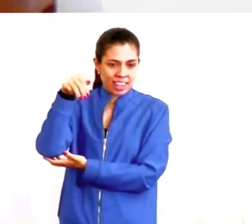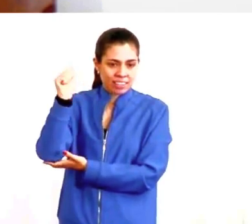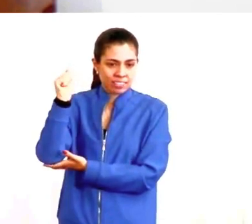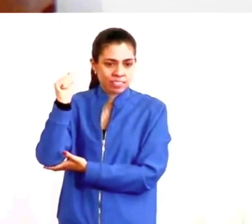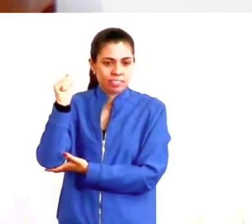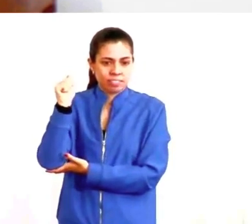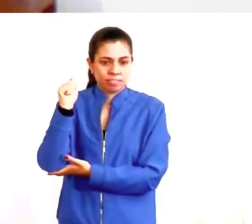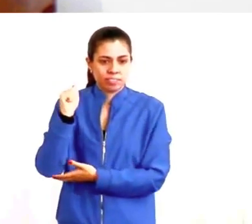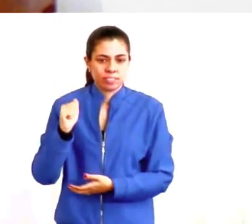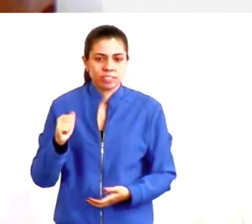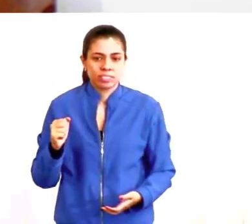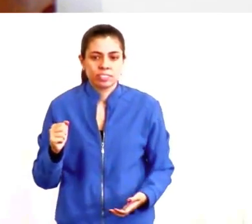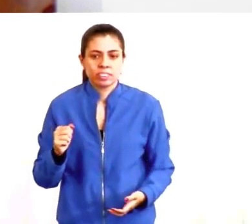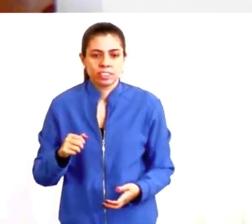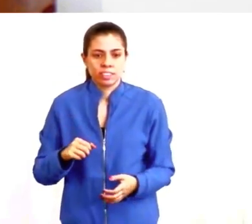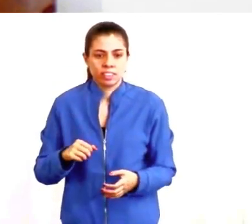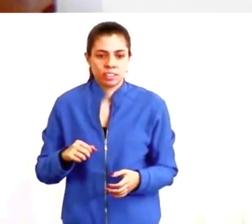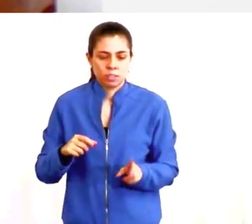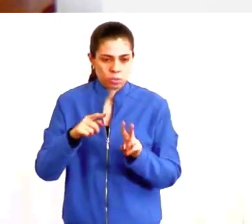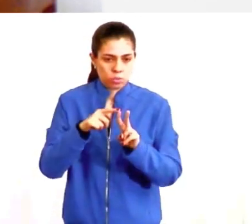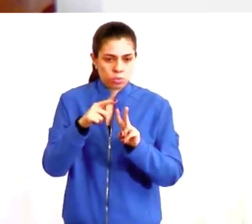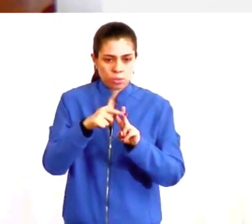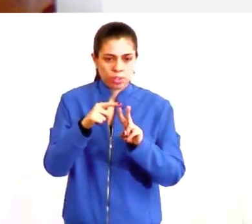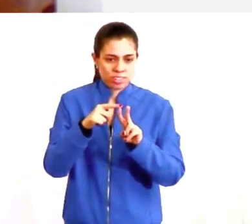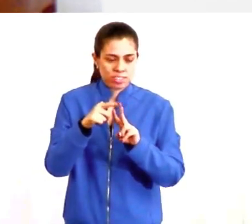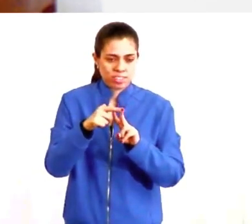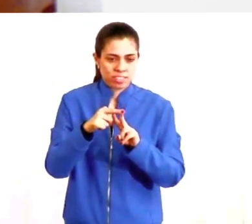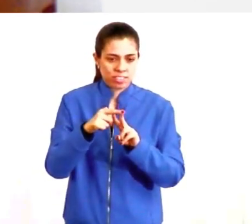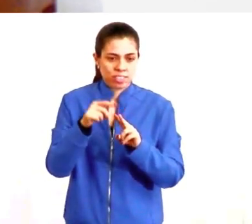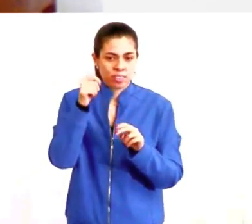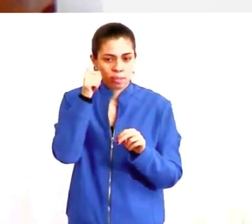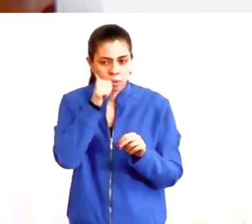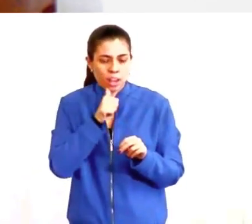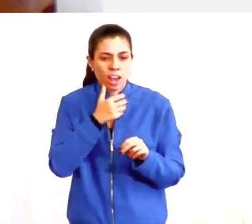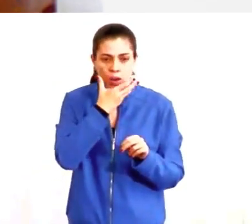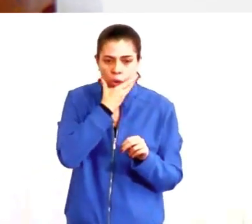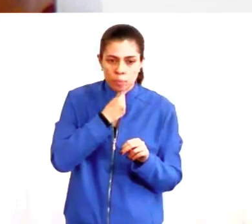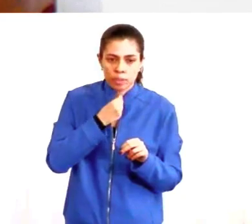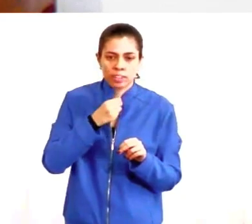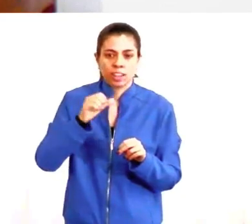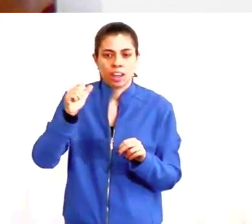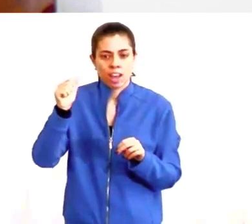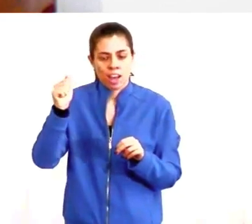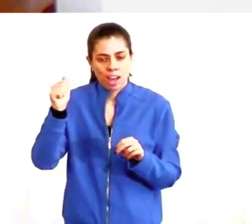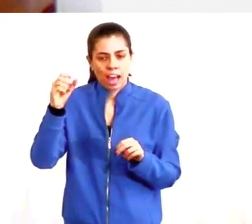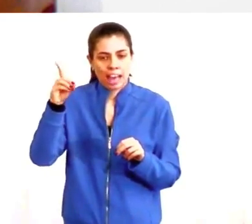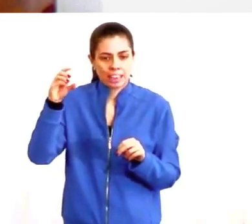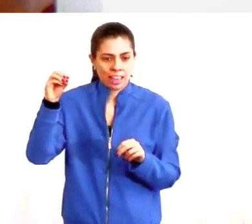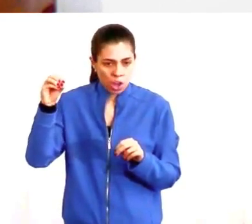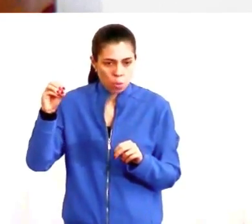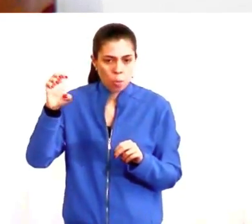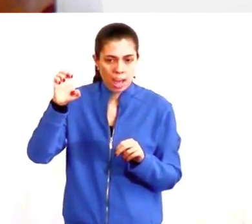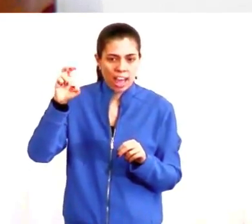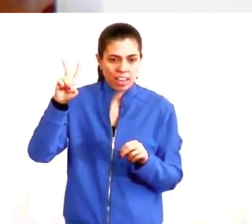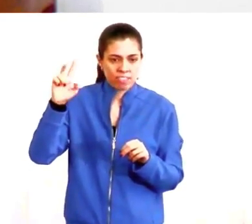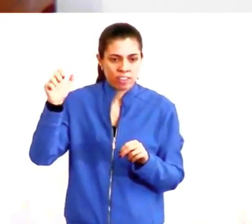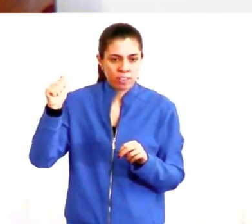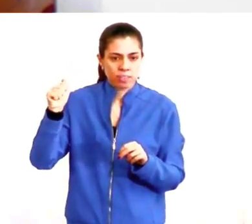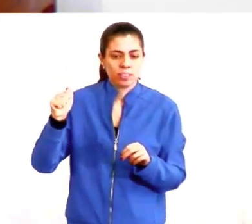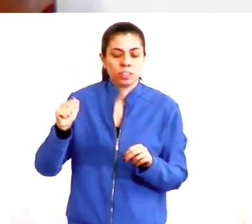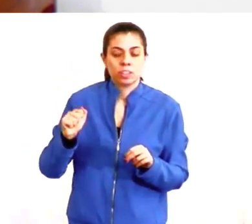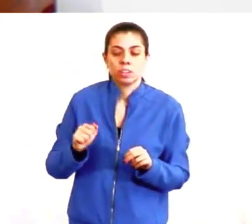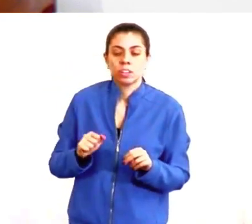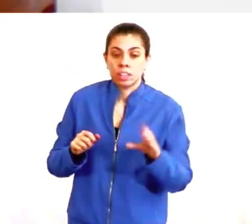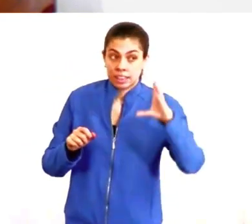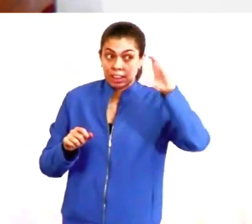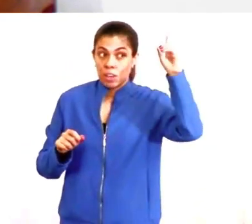multiplicai-vos de vocês mesmos, quem eu criei, quem eu fiz, multiplicai-vos. E agora nós temos uma